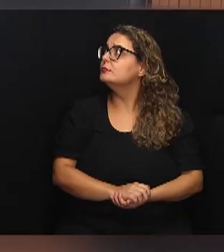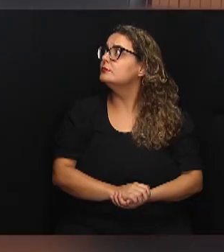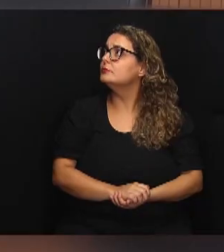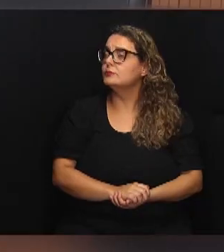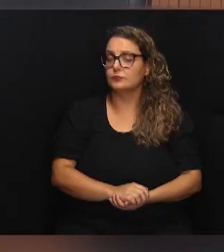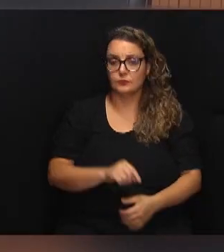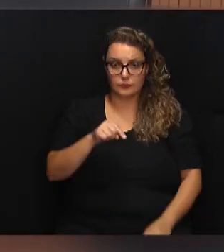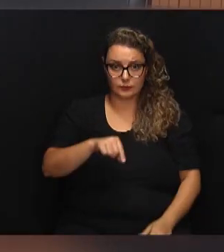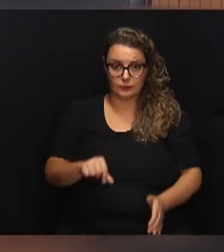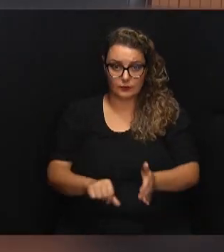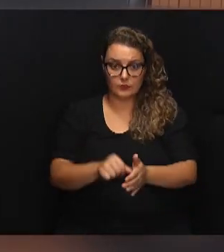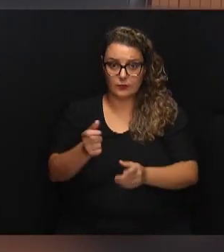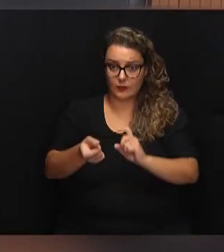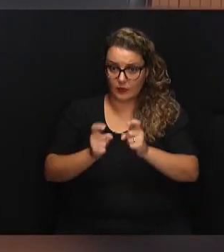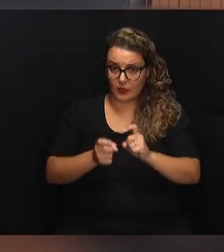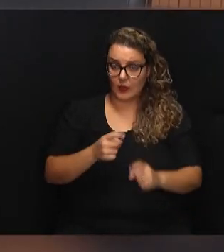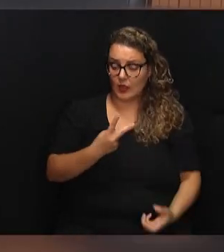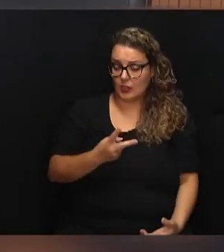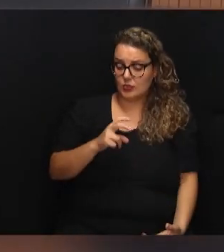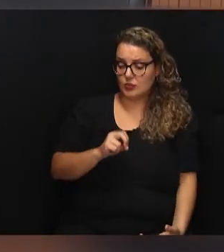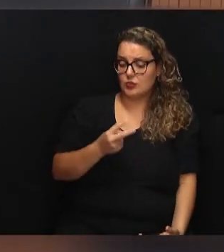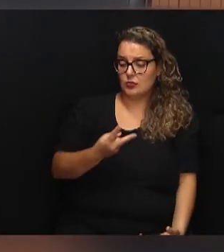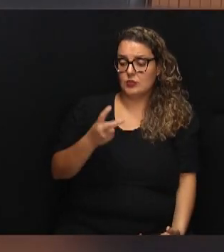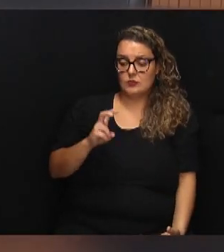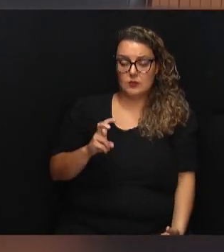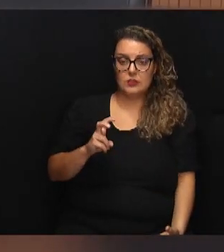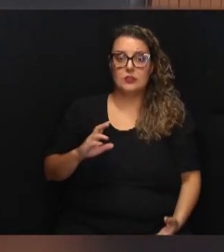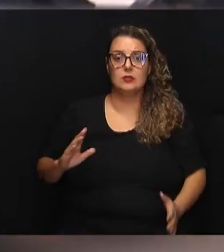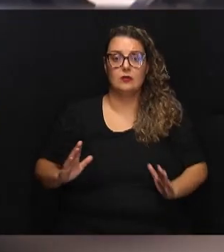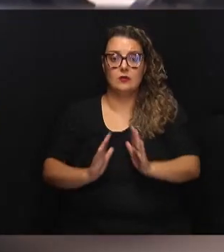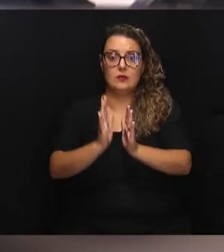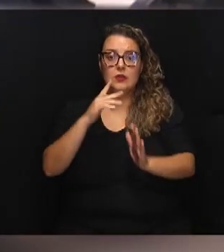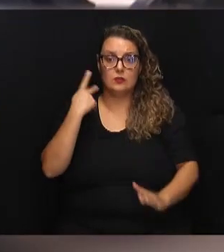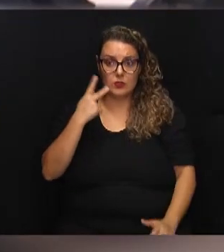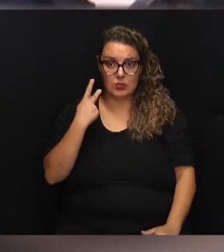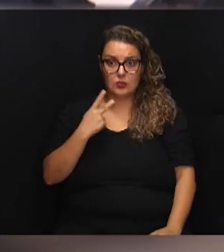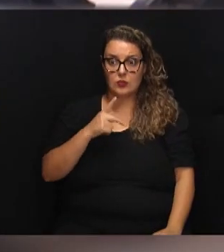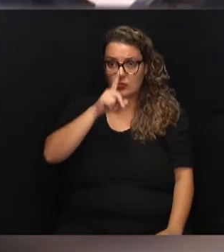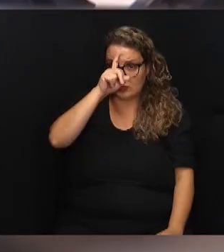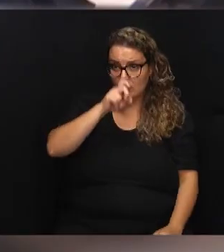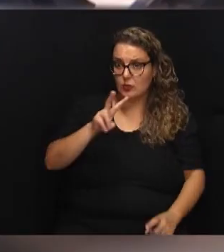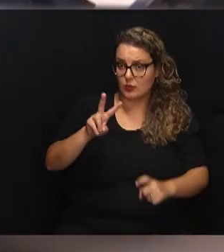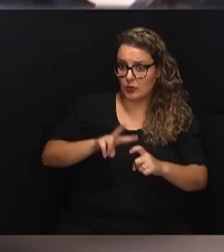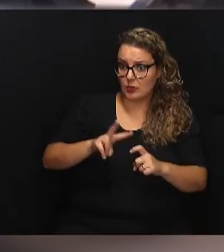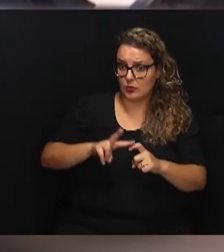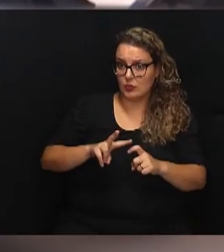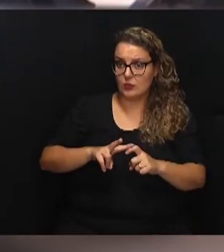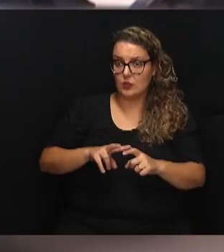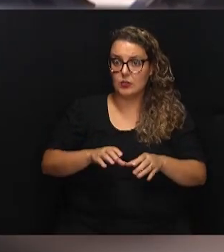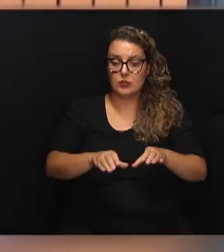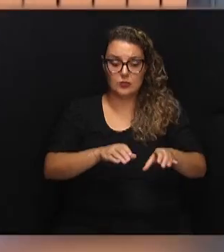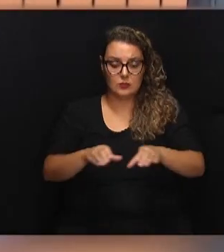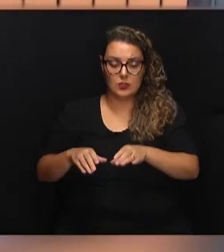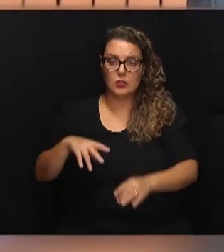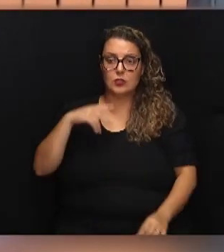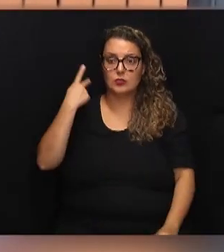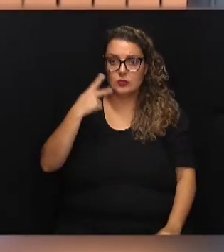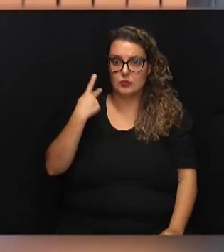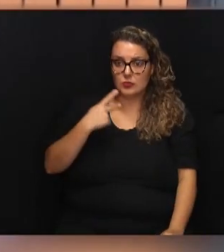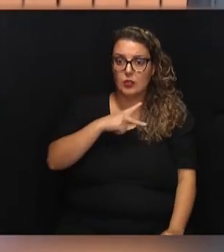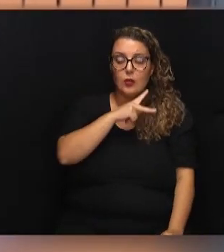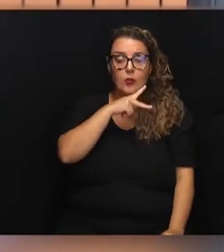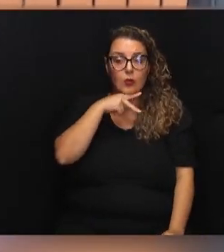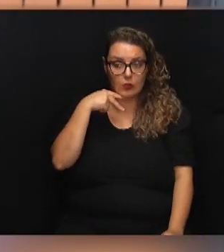Essa foi a primeira reunião de 2025 da Frente Parlamentar do Hospital Veterinário, sob a coordenação do vereador